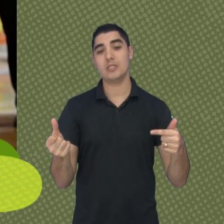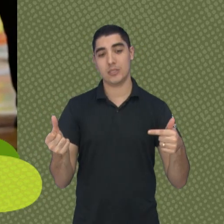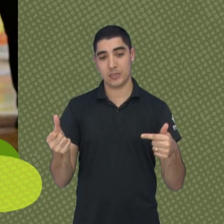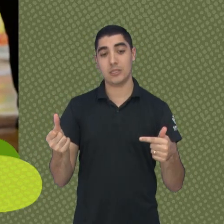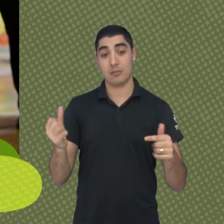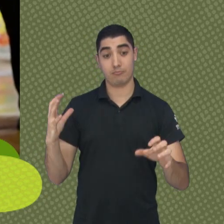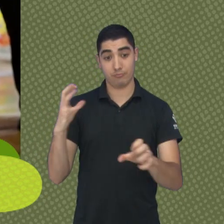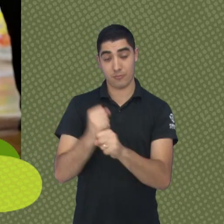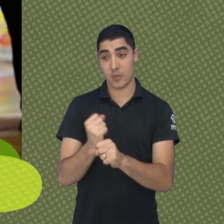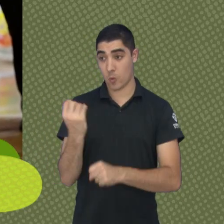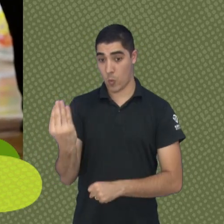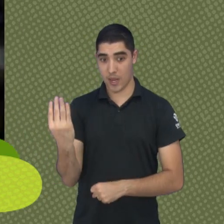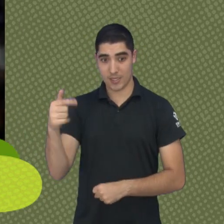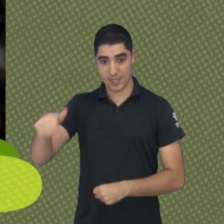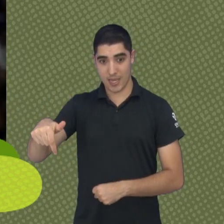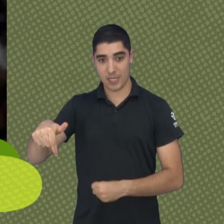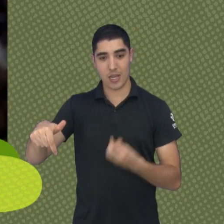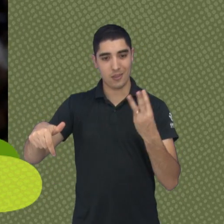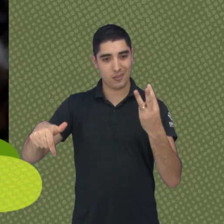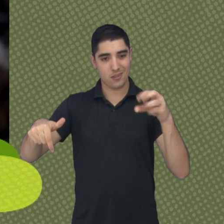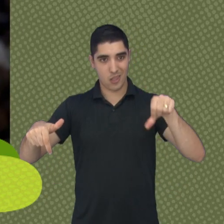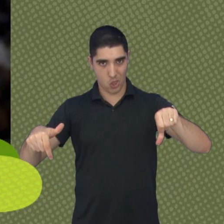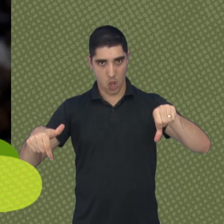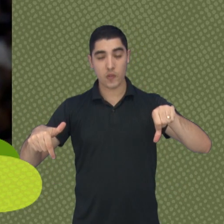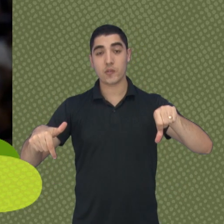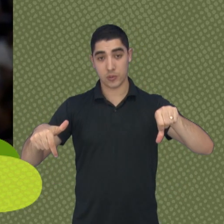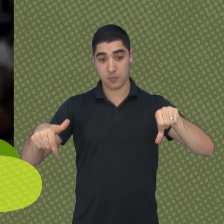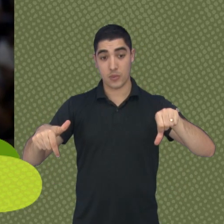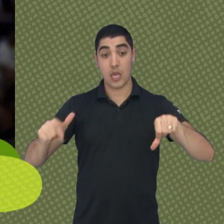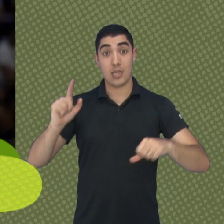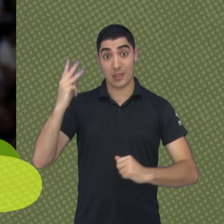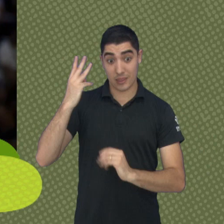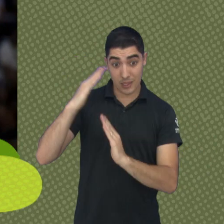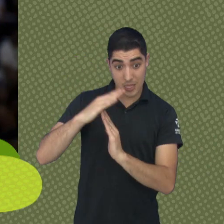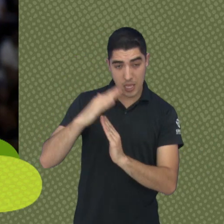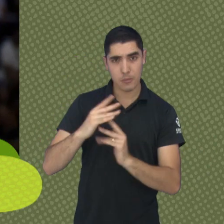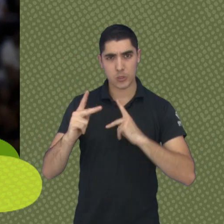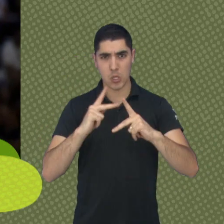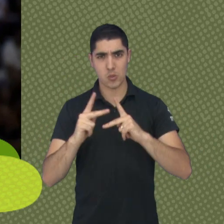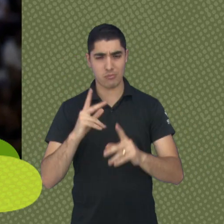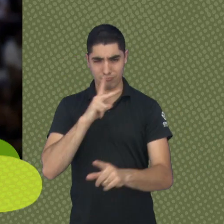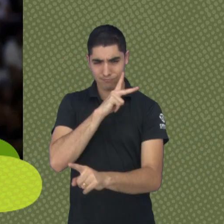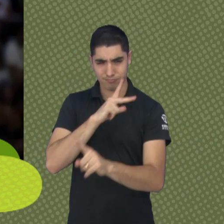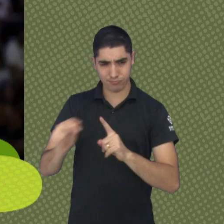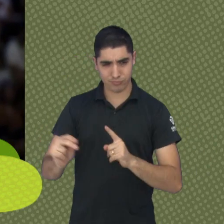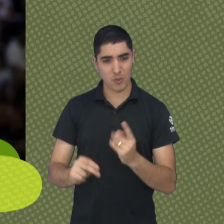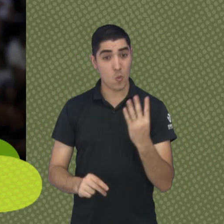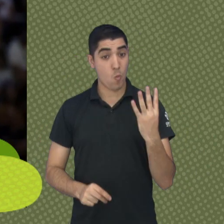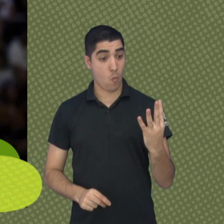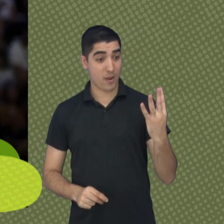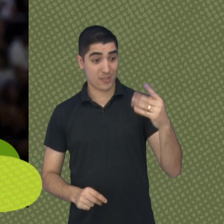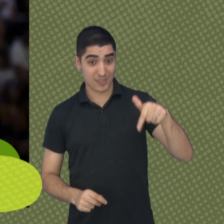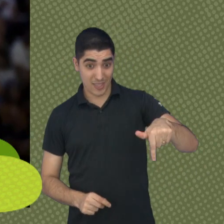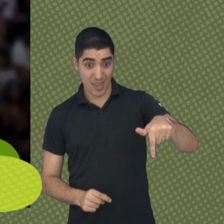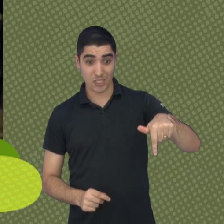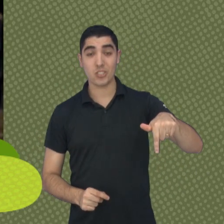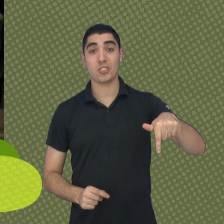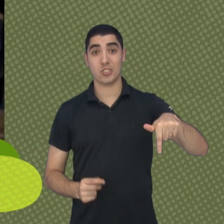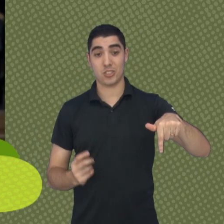com 47-39 para o timão do basquete. Terceiro quarto, essa pecada do São José virou o placar já no terceiro